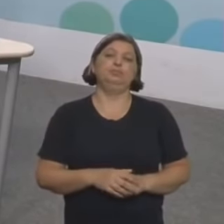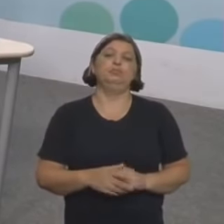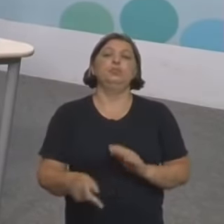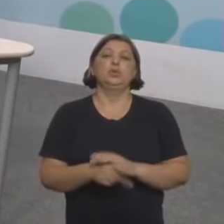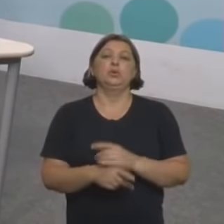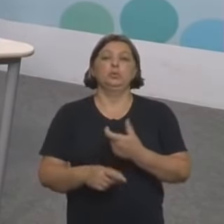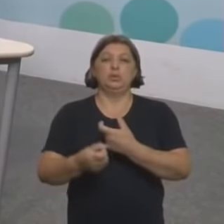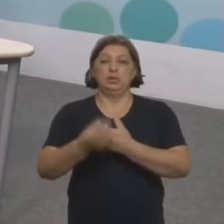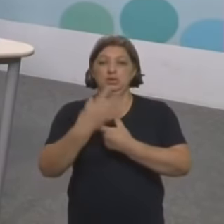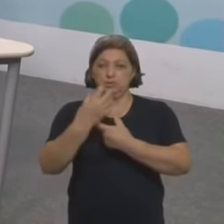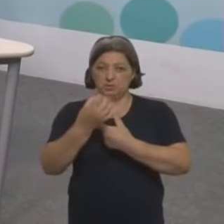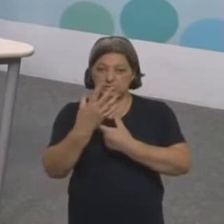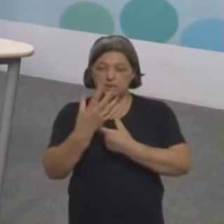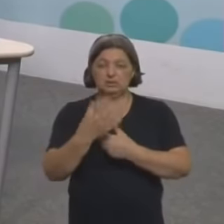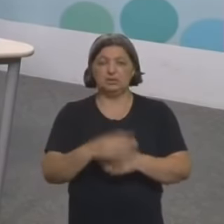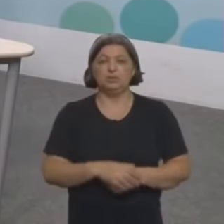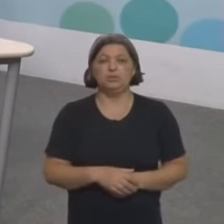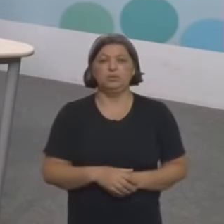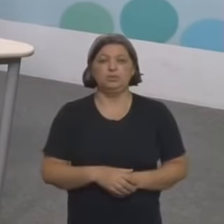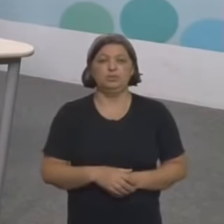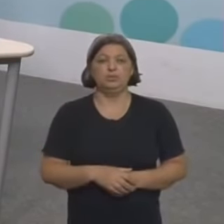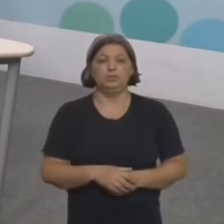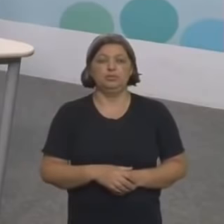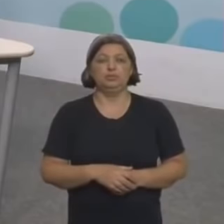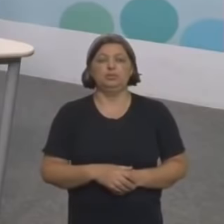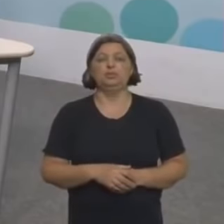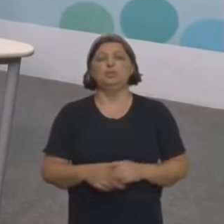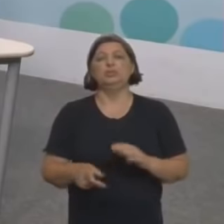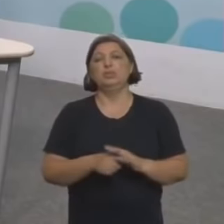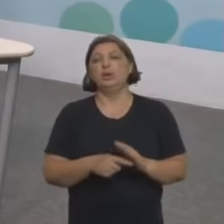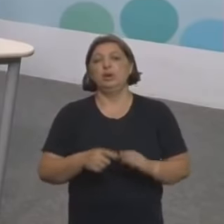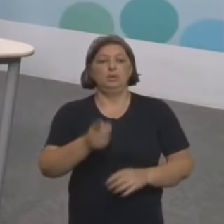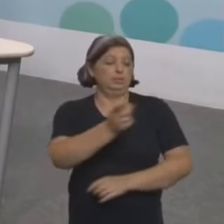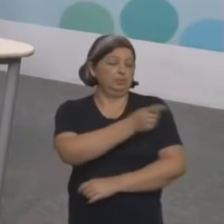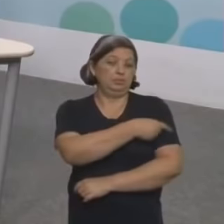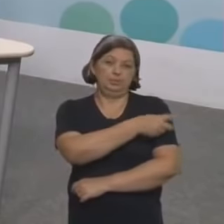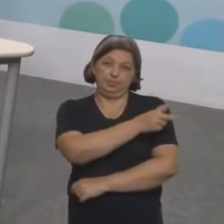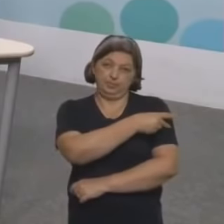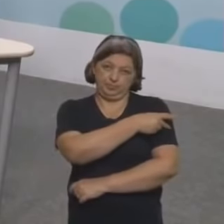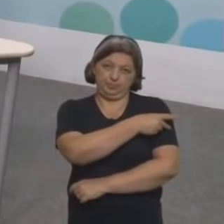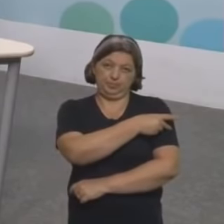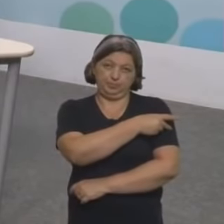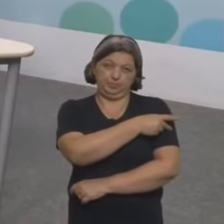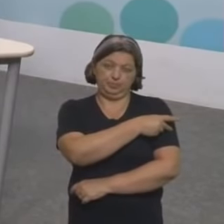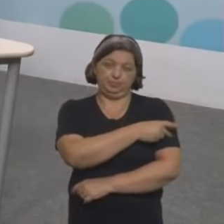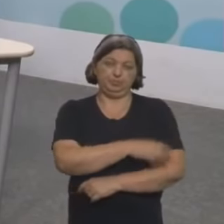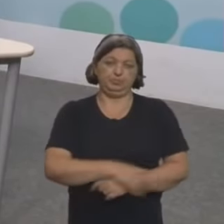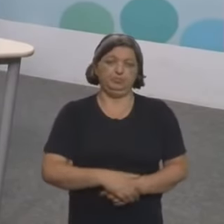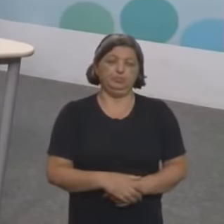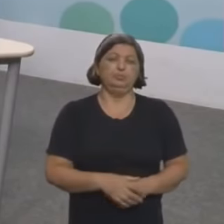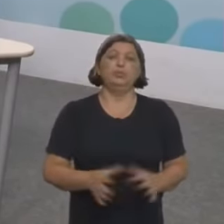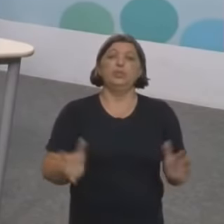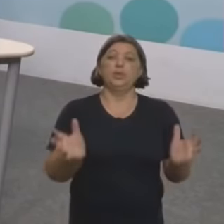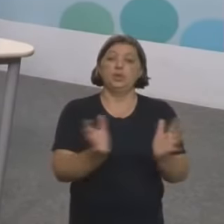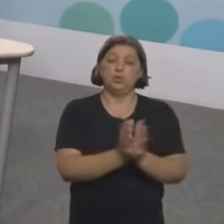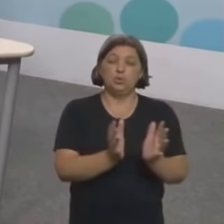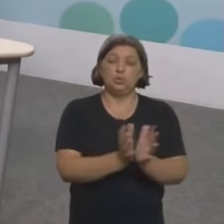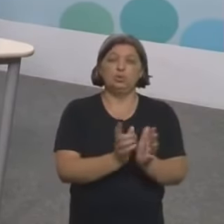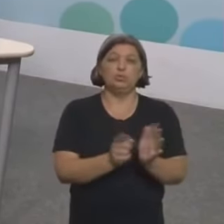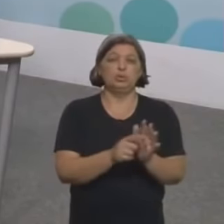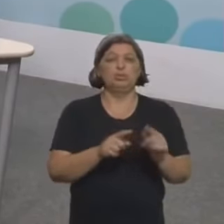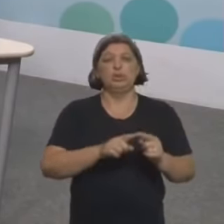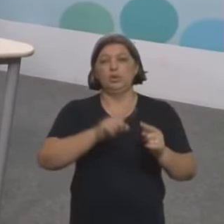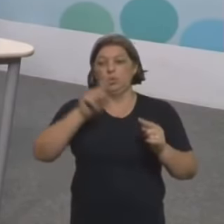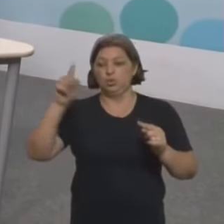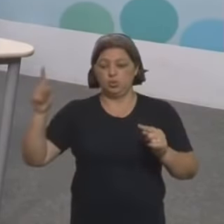Alfabetização, porque a gente está aí, né? No primeiro e segundo ano do segmento, eles são... É um ciclo dentro de um ciclo, né?